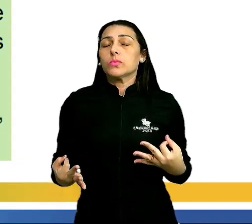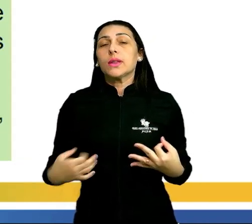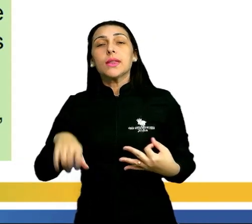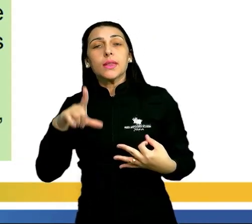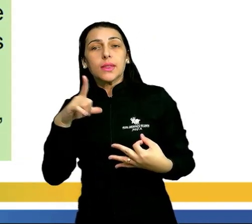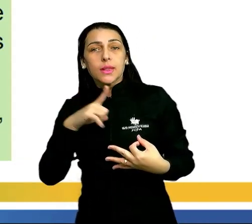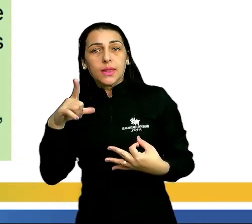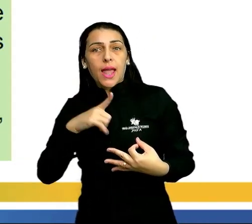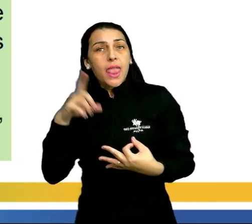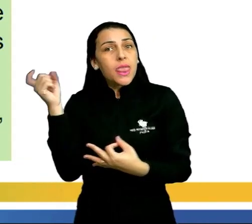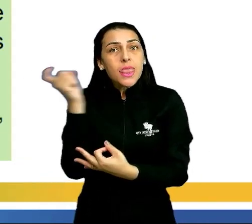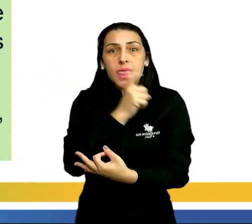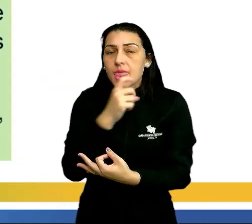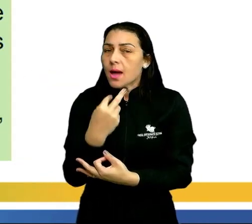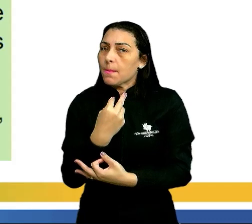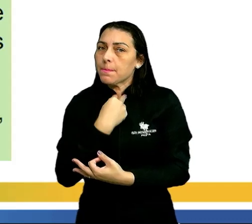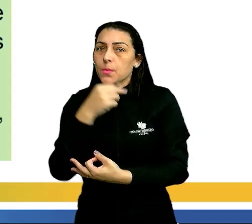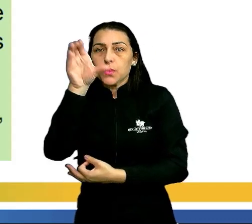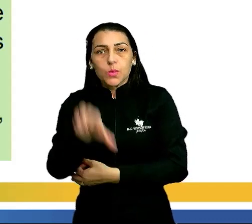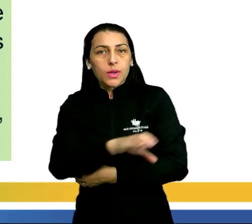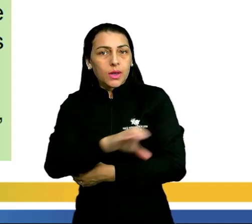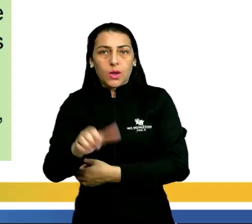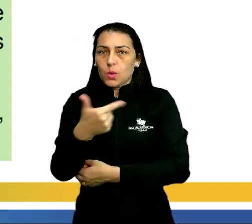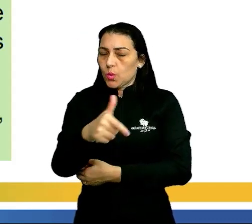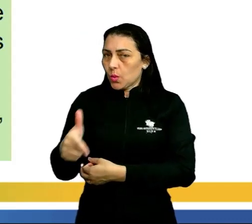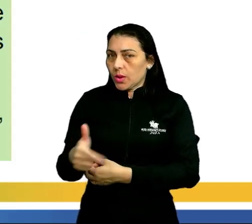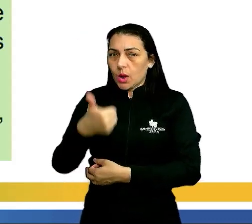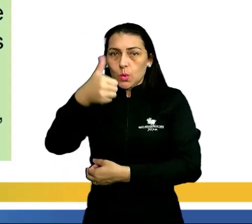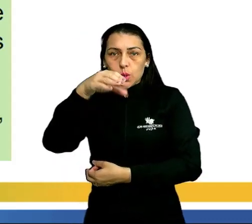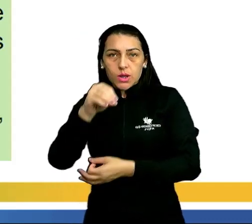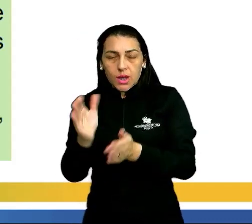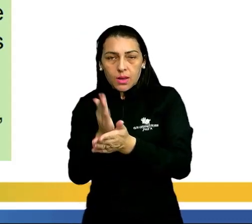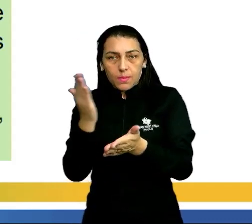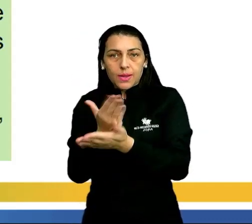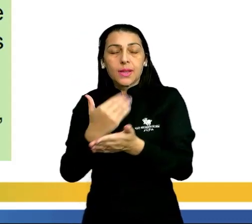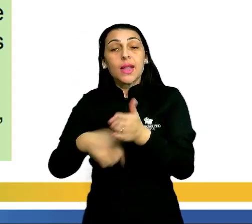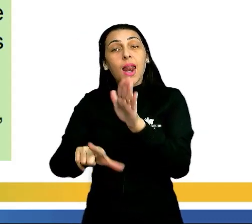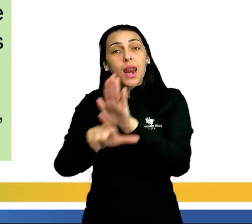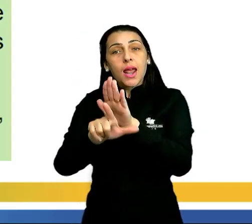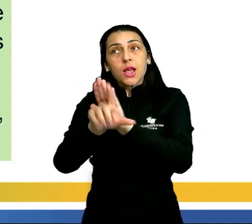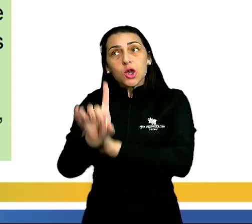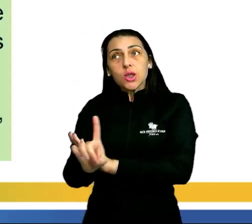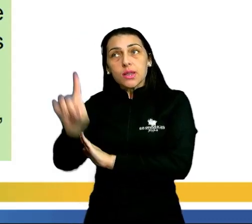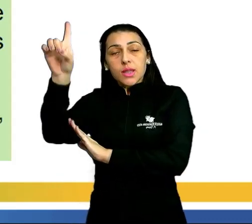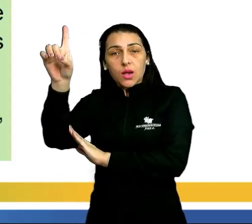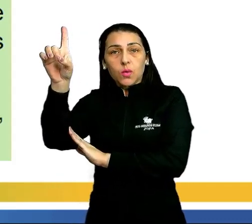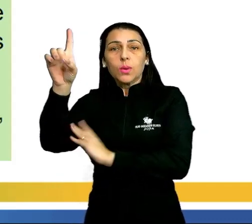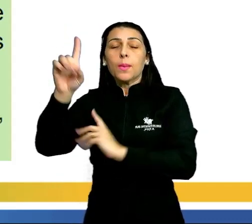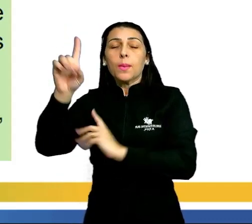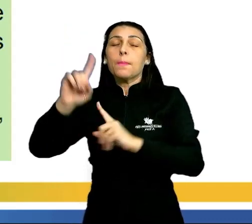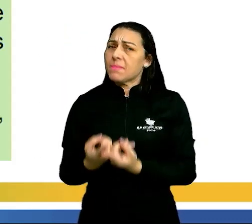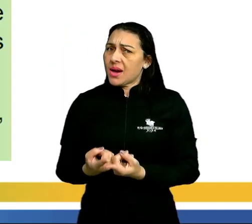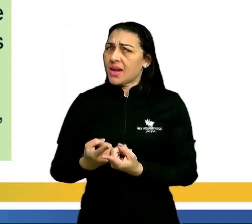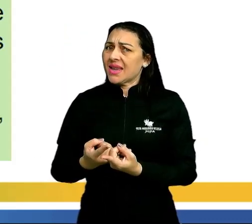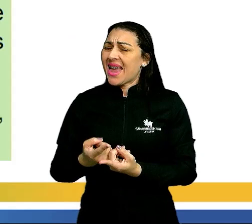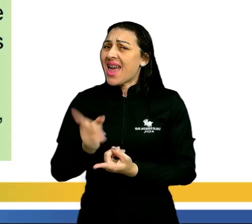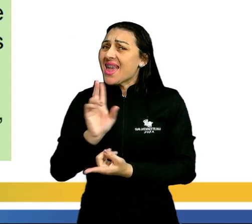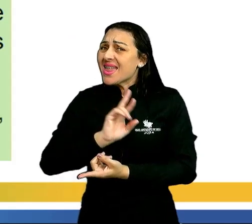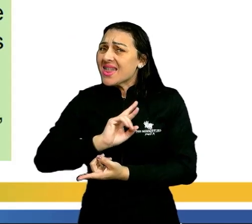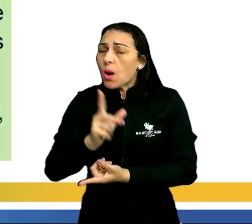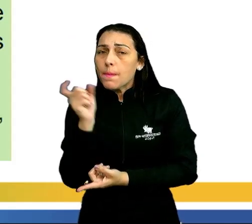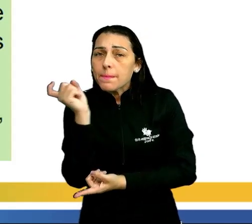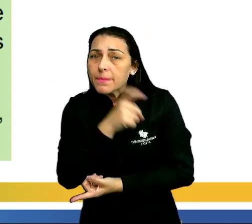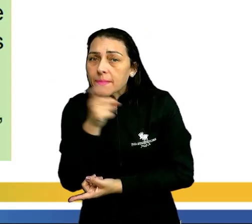mandamento não mentir. O cristianismo não tem nos 10 mandamentos da lei de Deus não mentir. Mas será que não